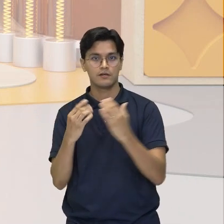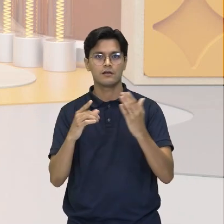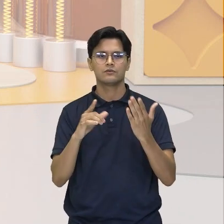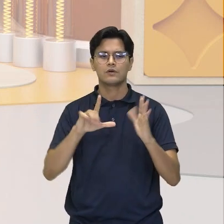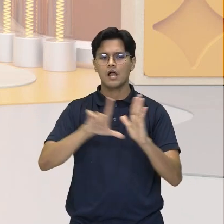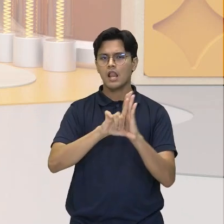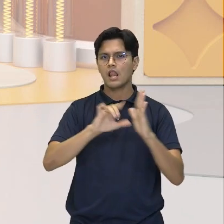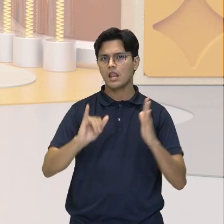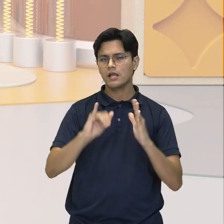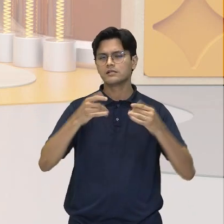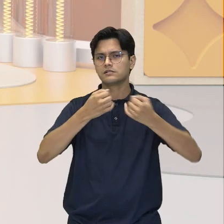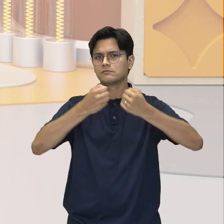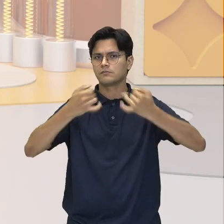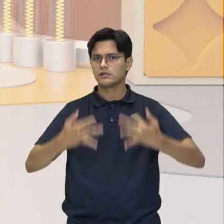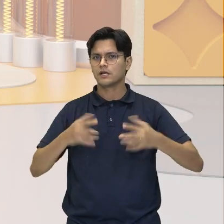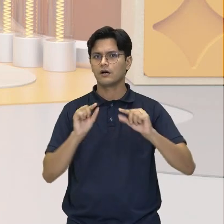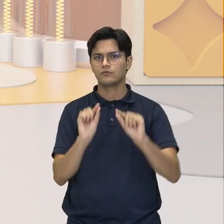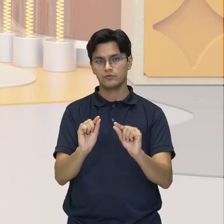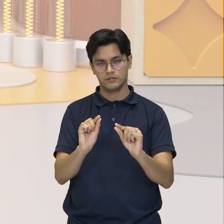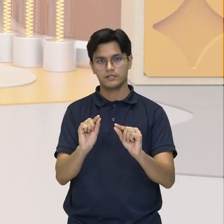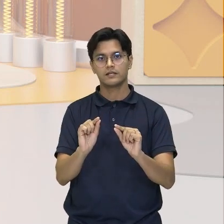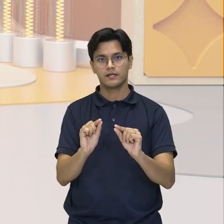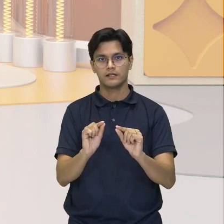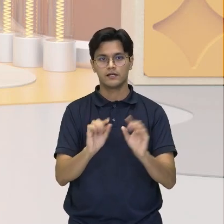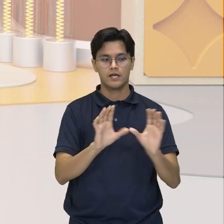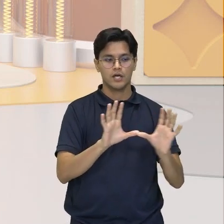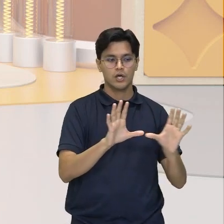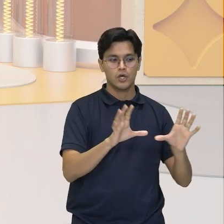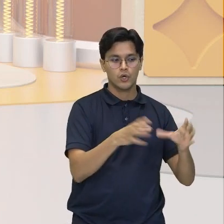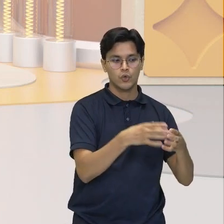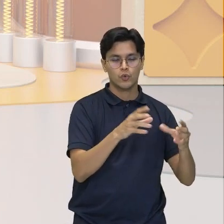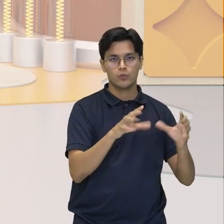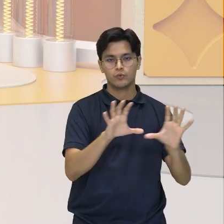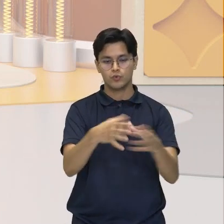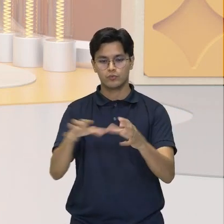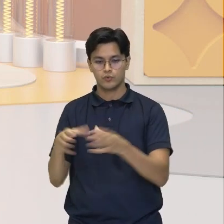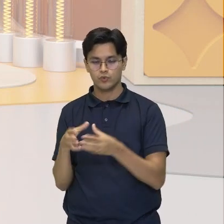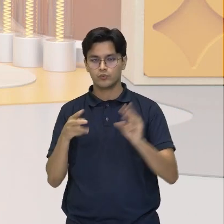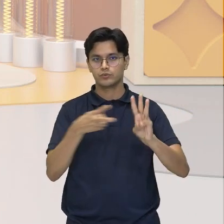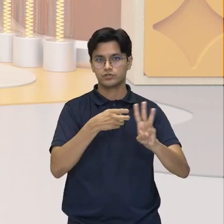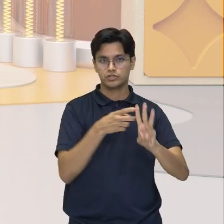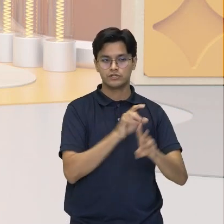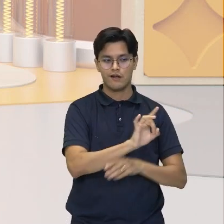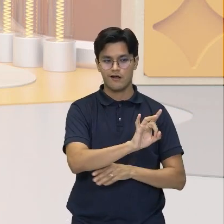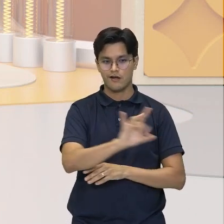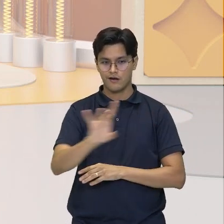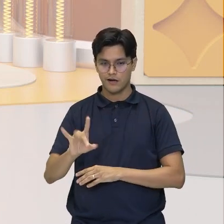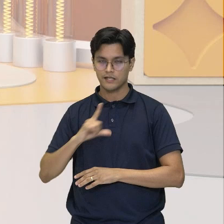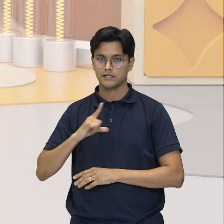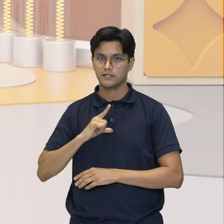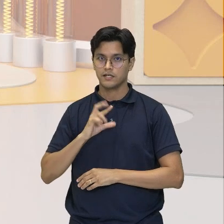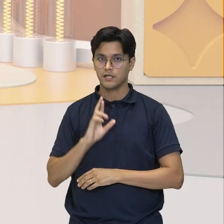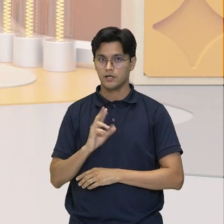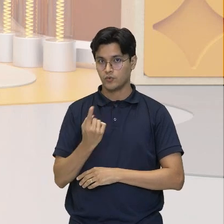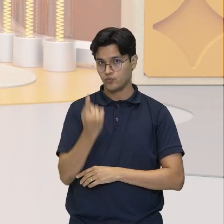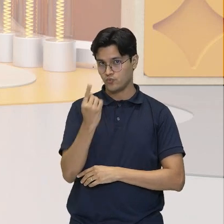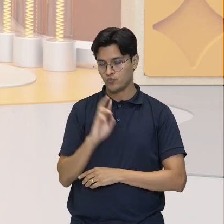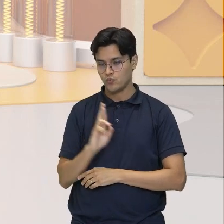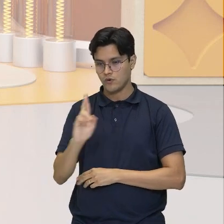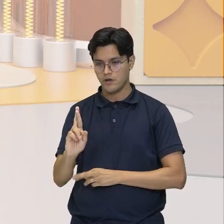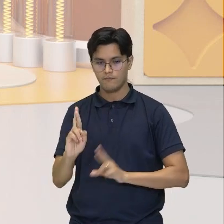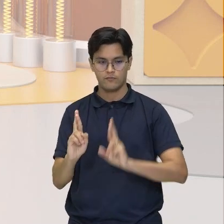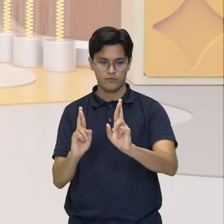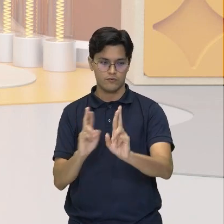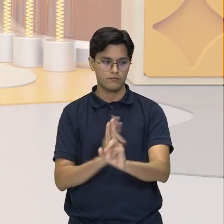era designada a ter um capitão responsável por diversas atribuições. Então, como funcionava?